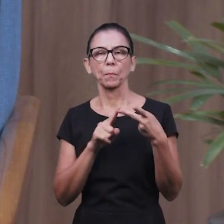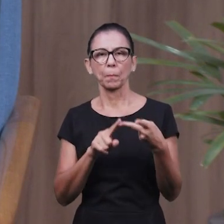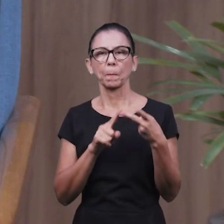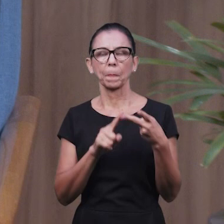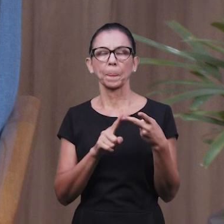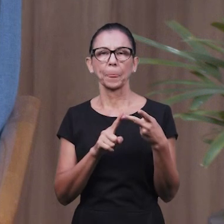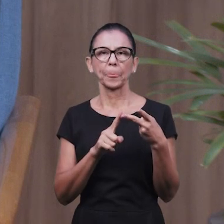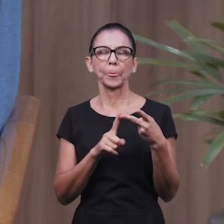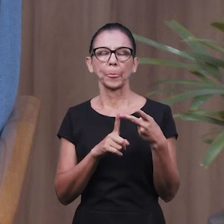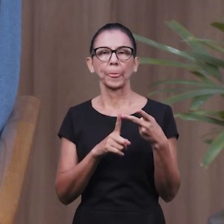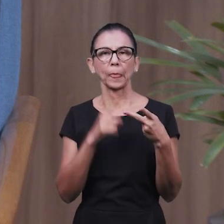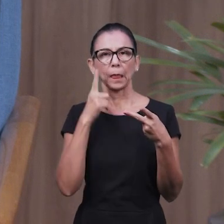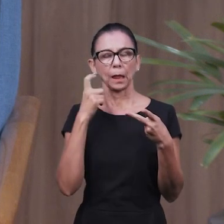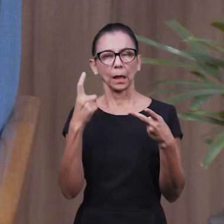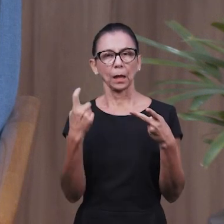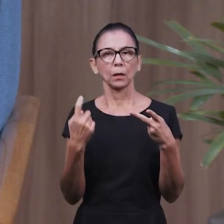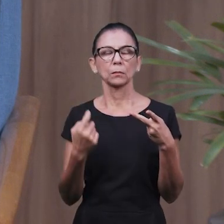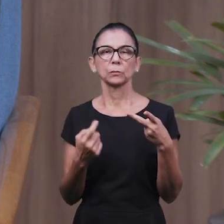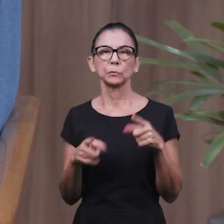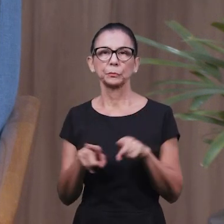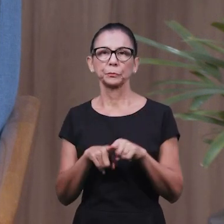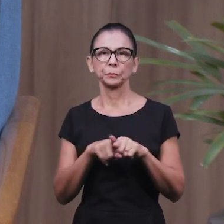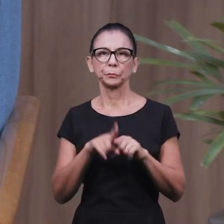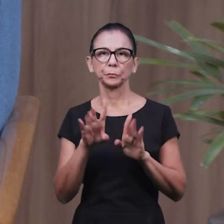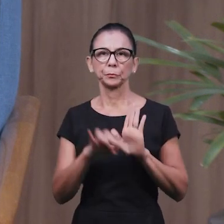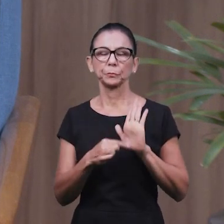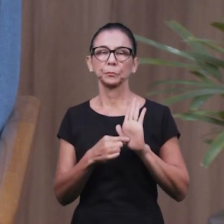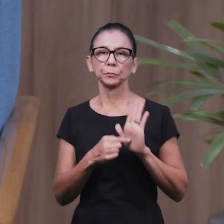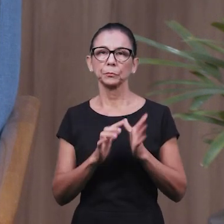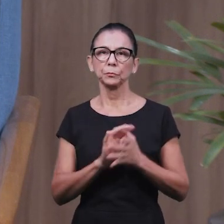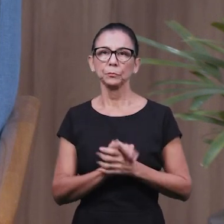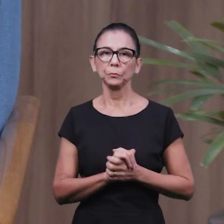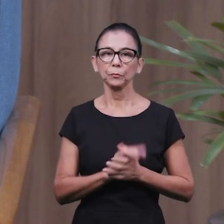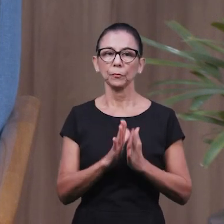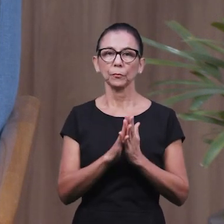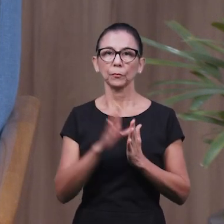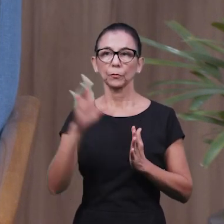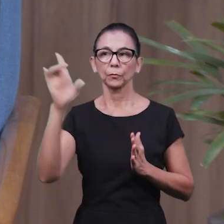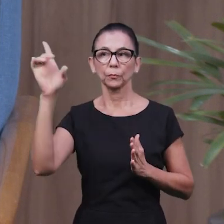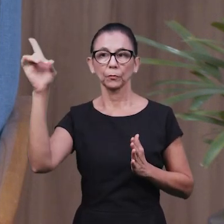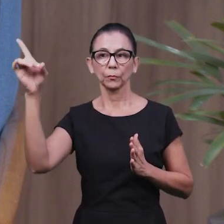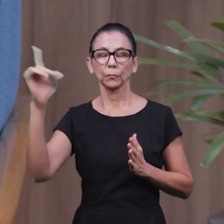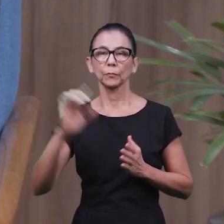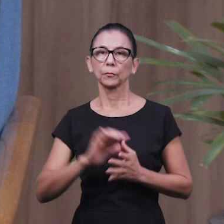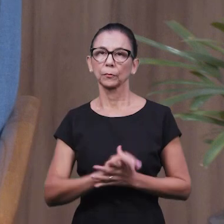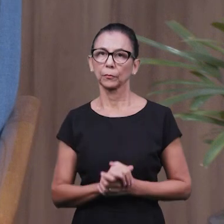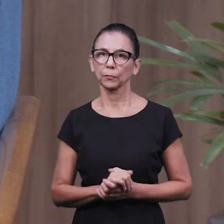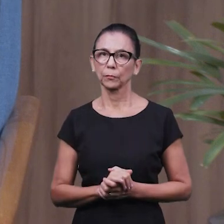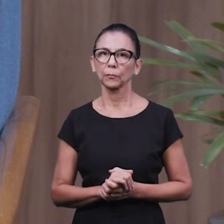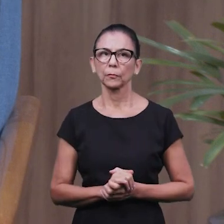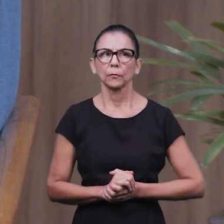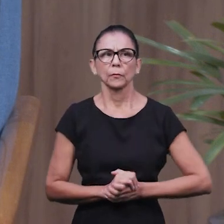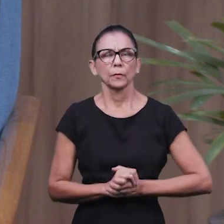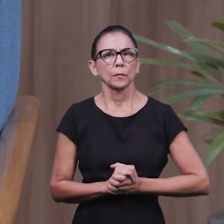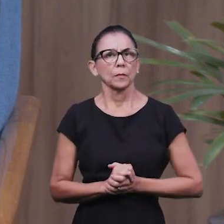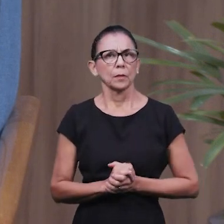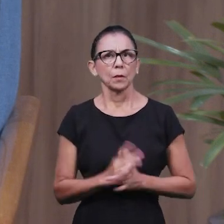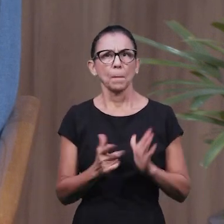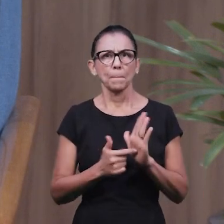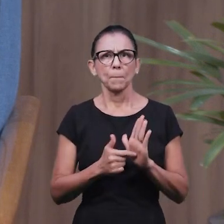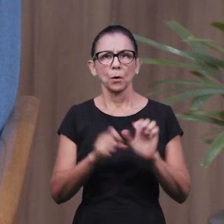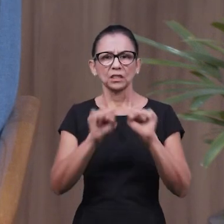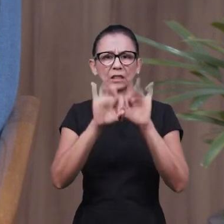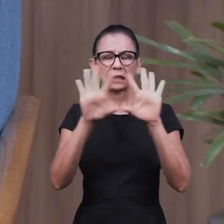e o outro que chama muita atenção nesse texto é que a palavra de Deus define como doutrina de demônios